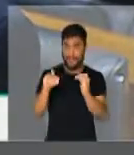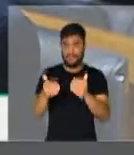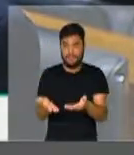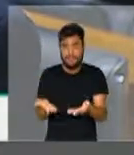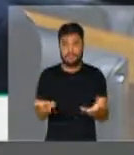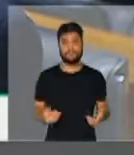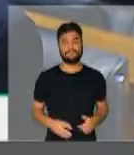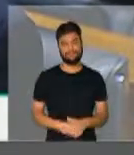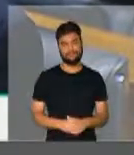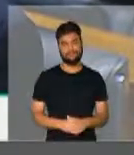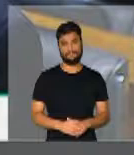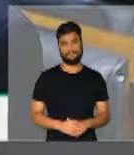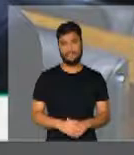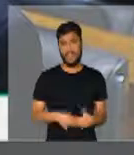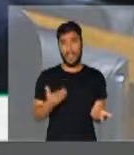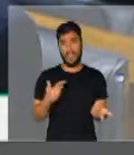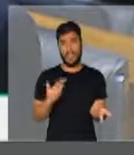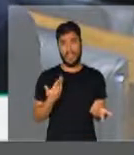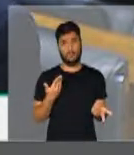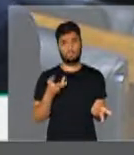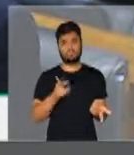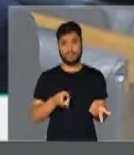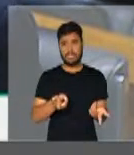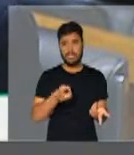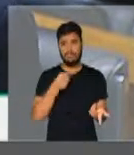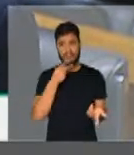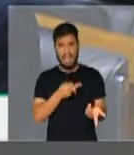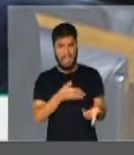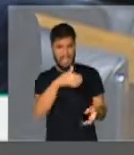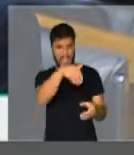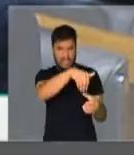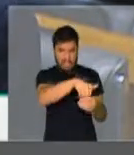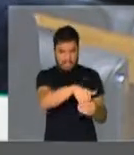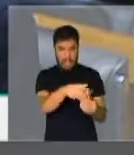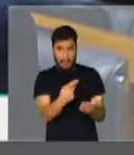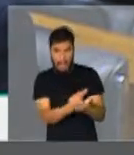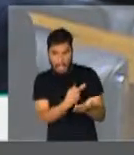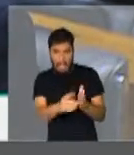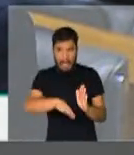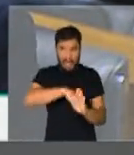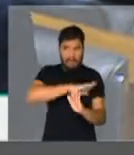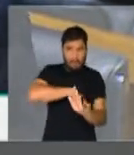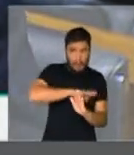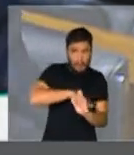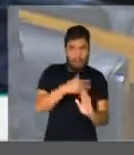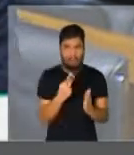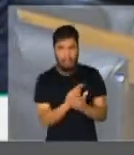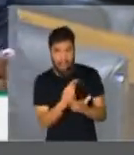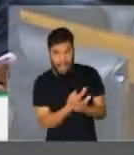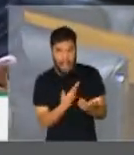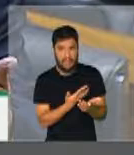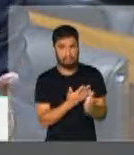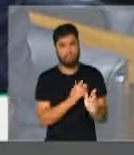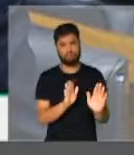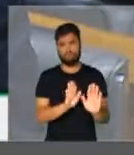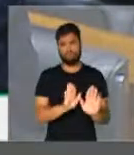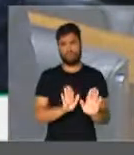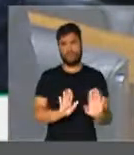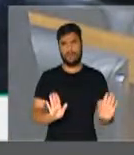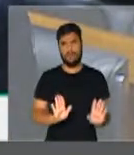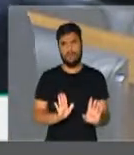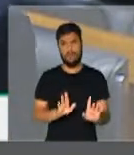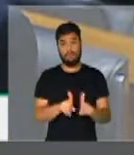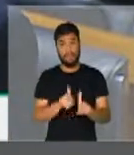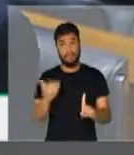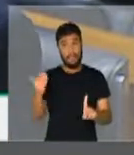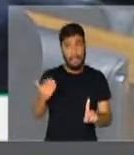respeitei. Nunca coloquei em dúvida o processo eleitoral, as urnas eletrônicas e nem o velho modelo de